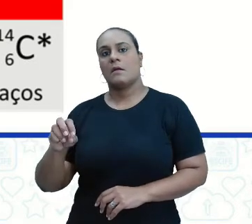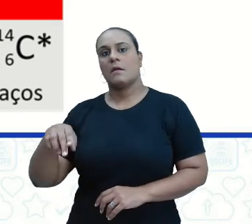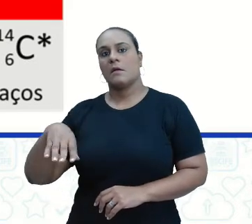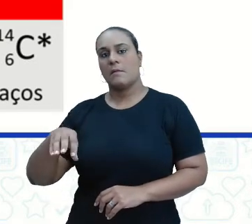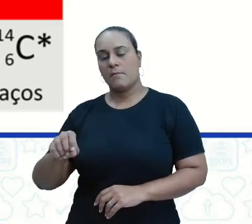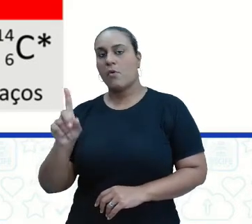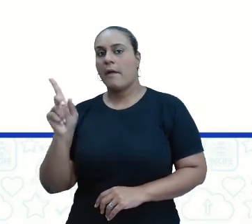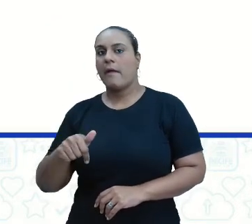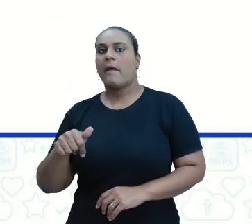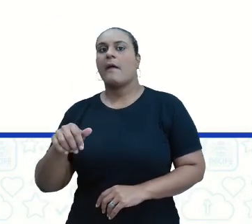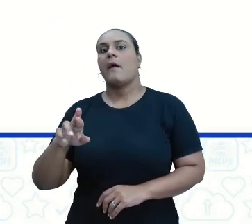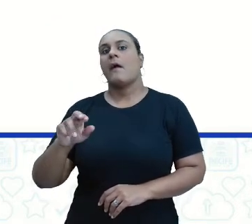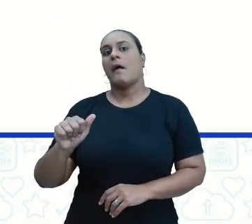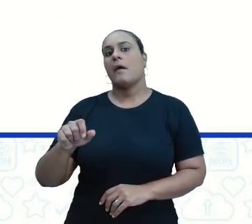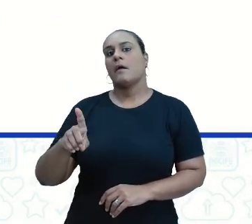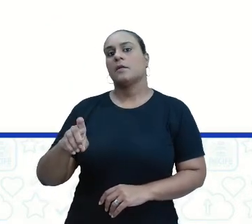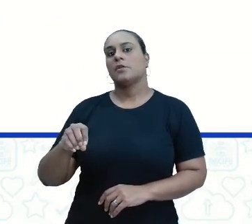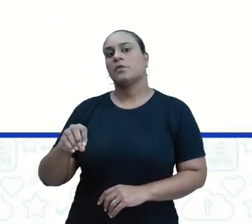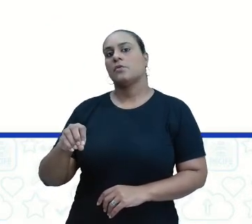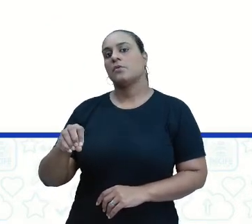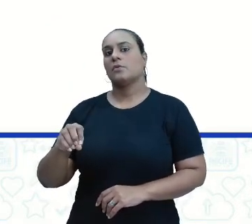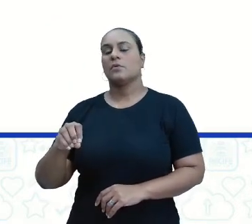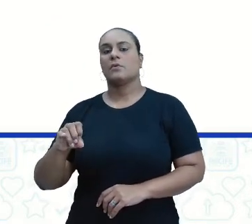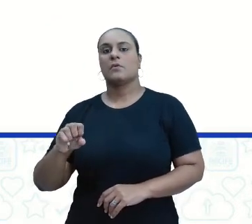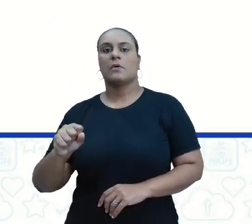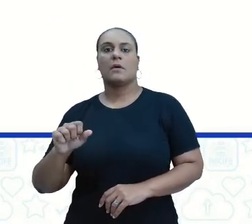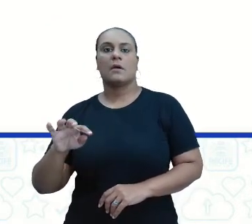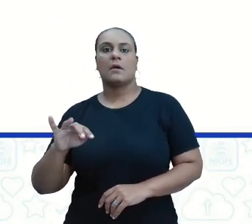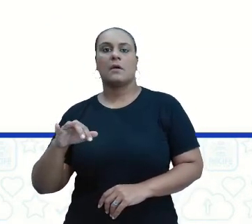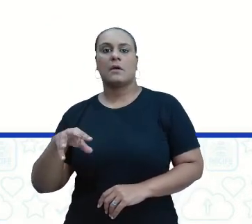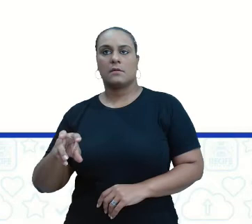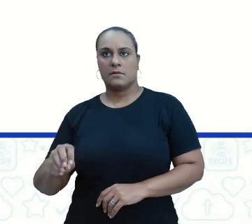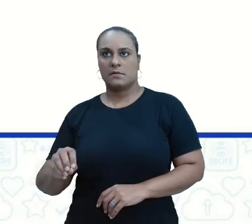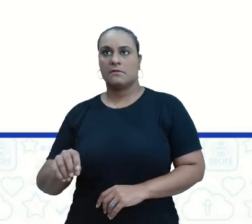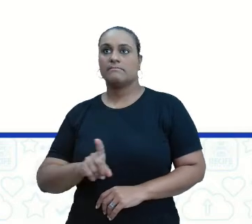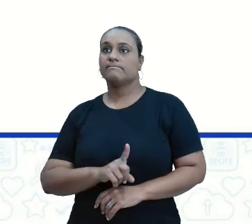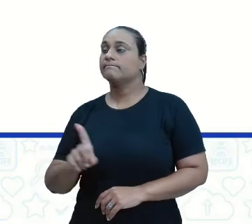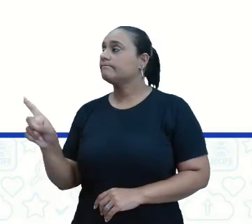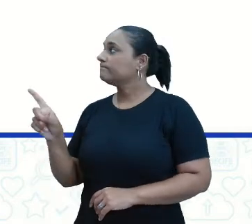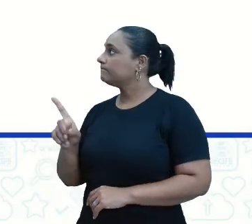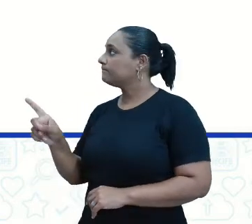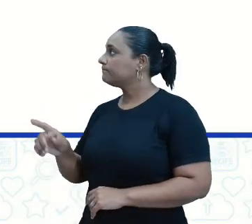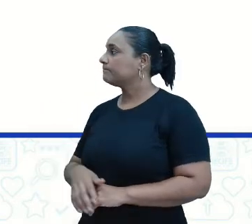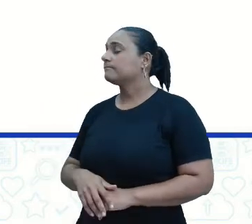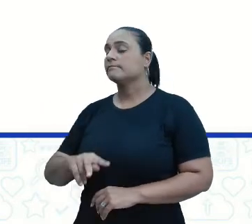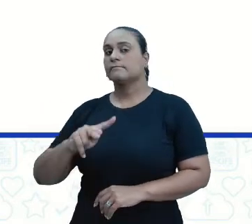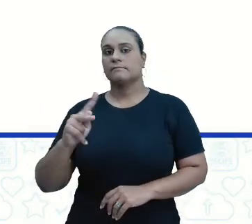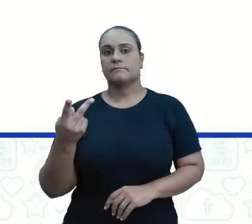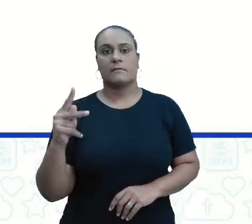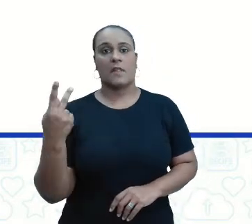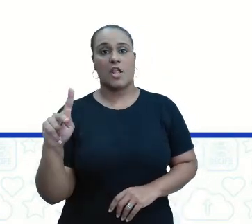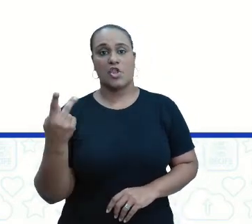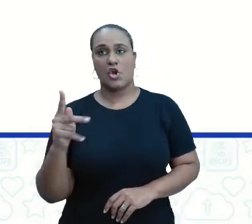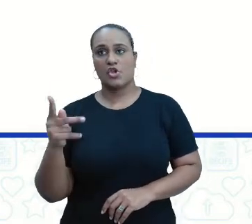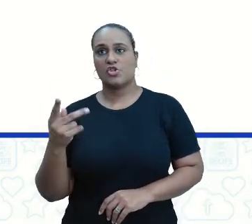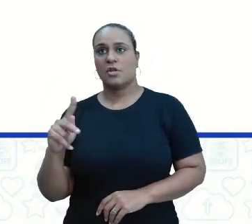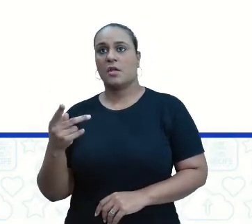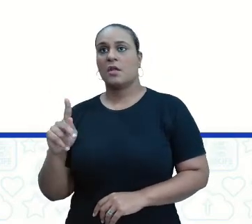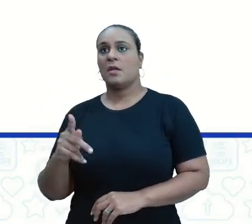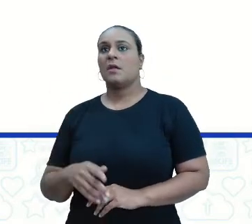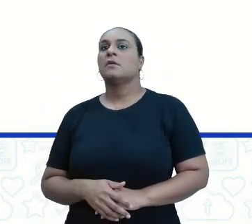radioisótopo, beleza, gente? E também aqui o hidrogênio, que é outro elemento químico bastante importante